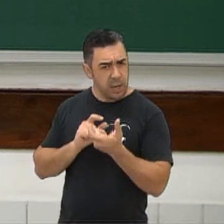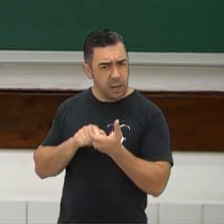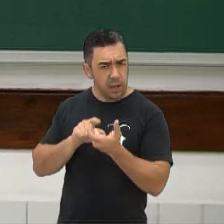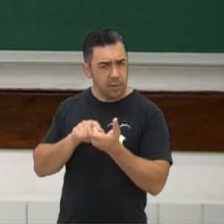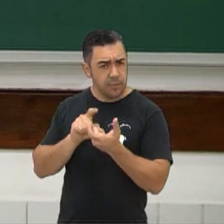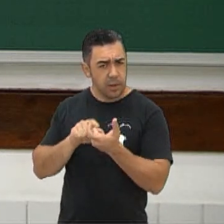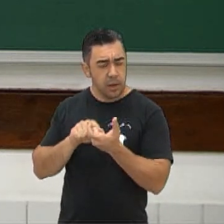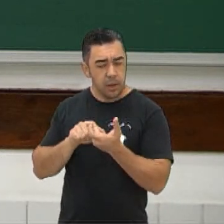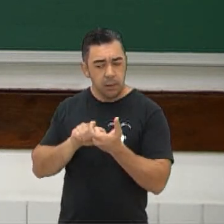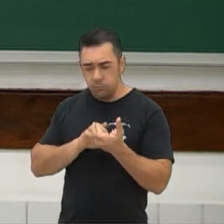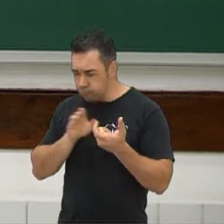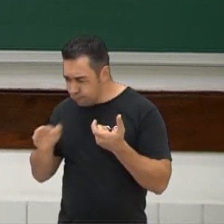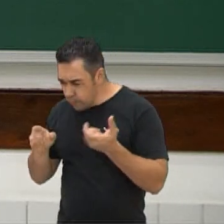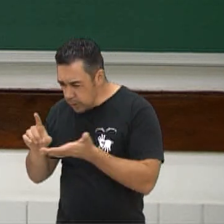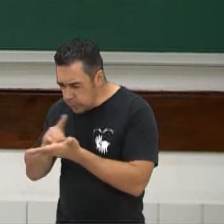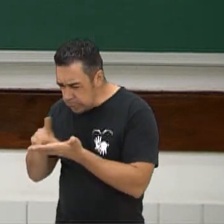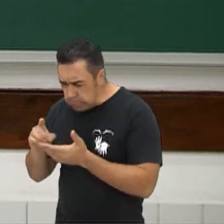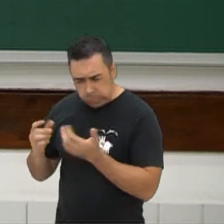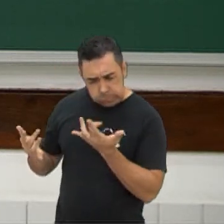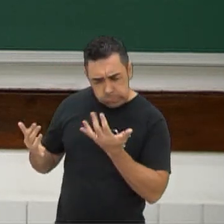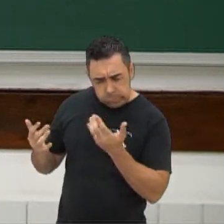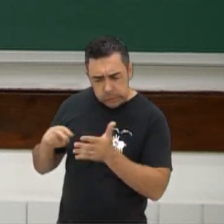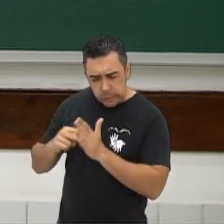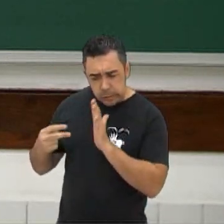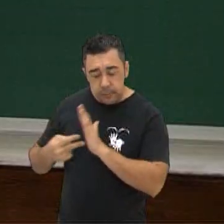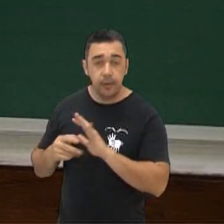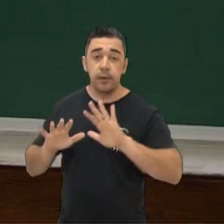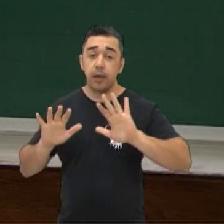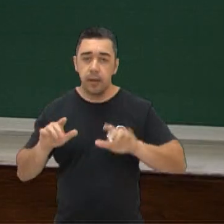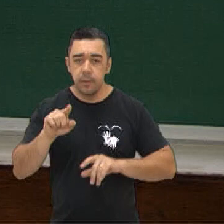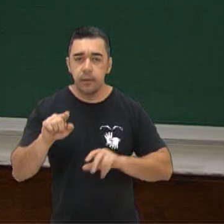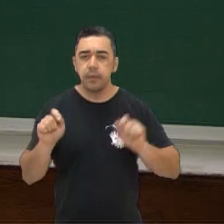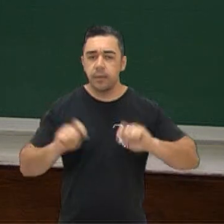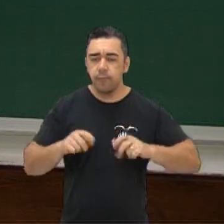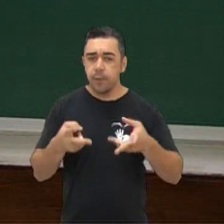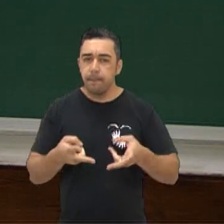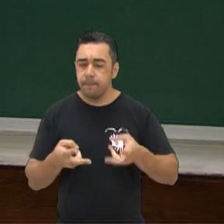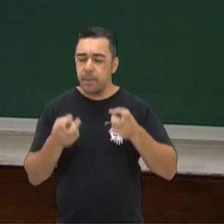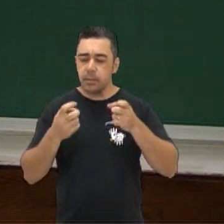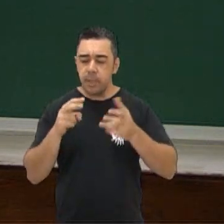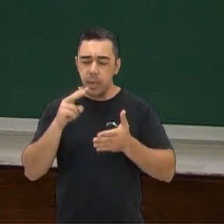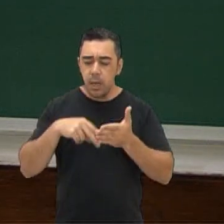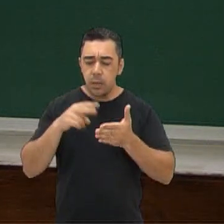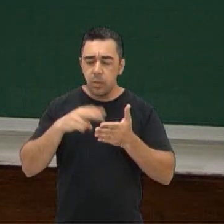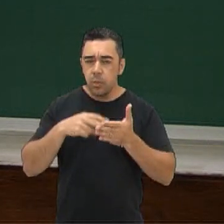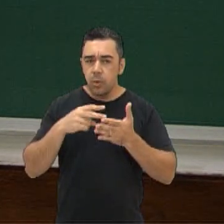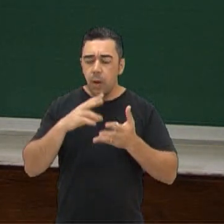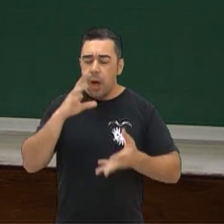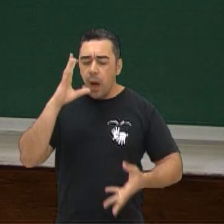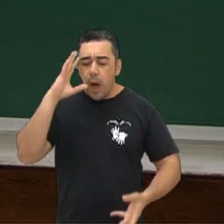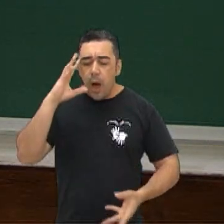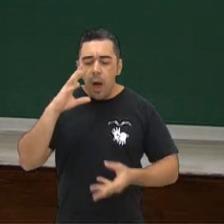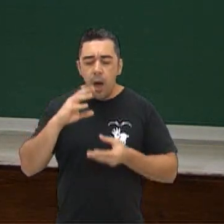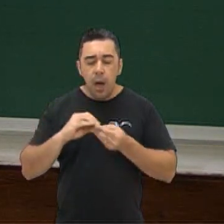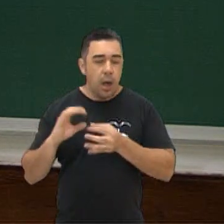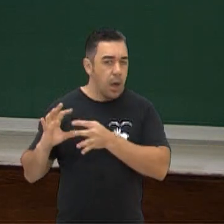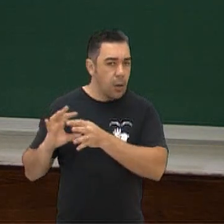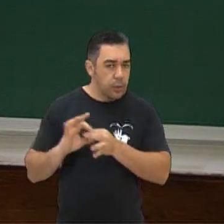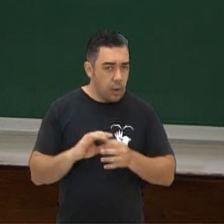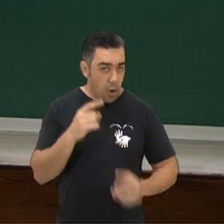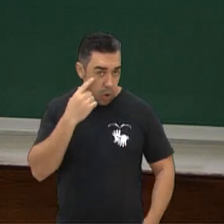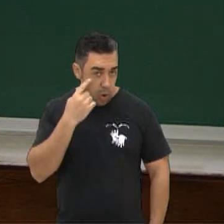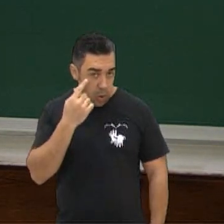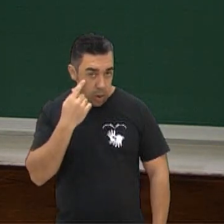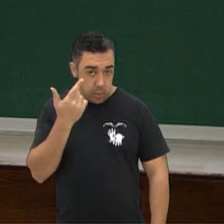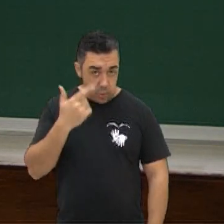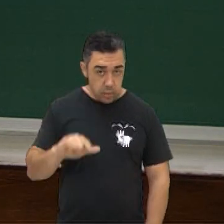esse livro, né, ao dicionário. Você pode inferir o significado a partir do contexto. Então eu vou reler